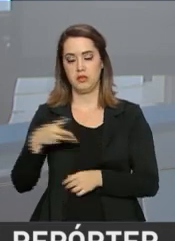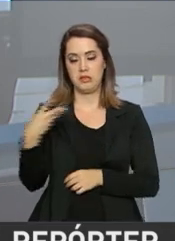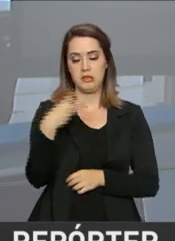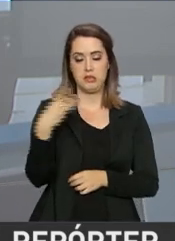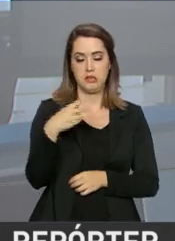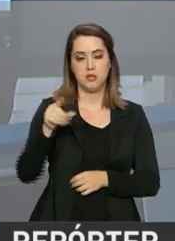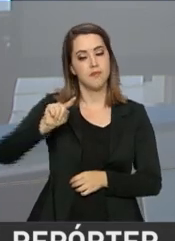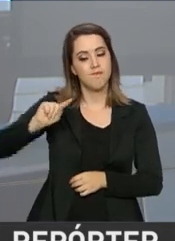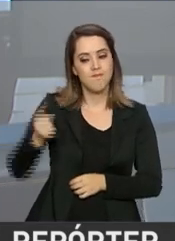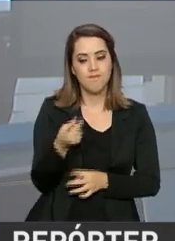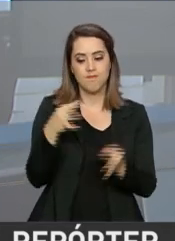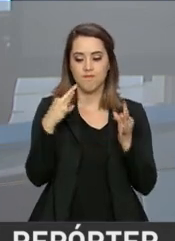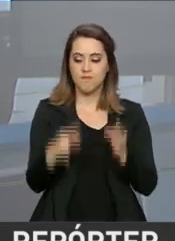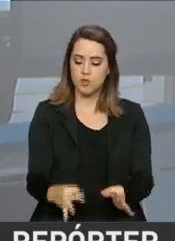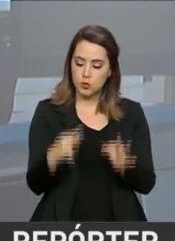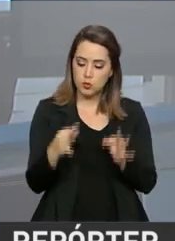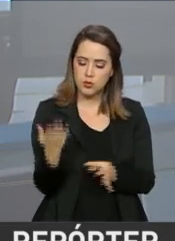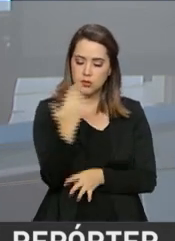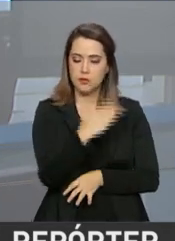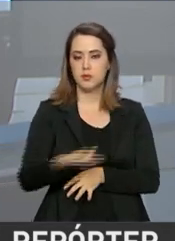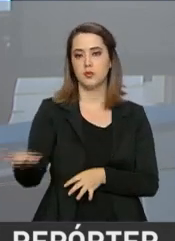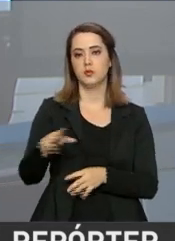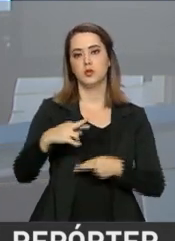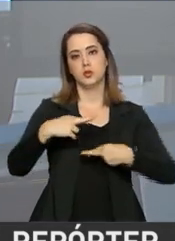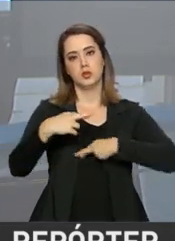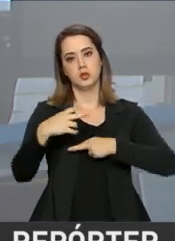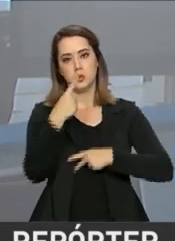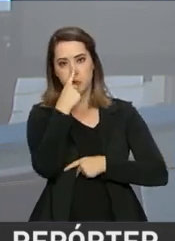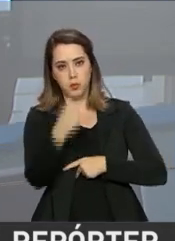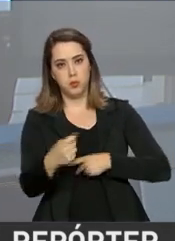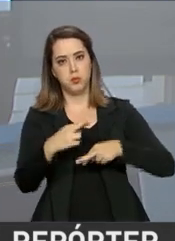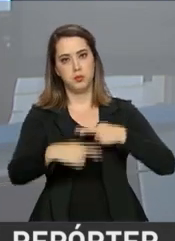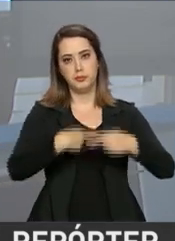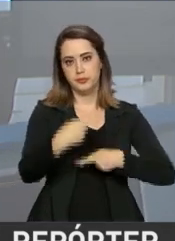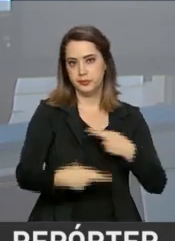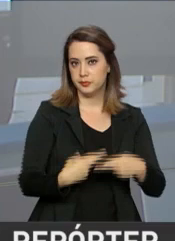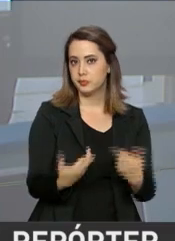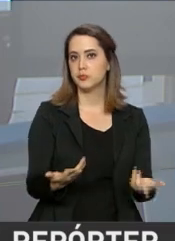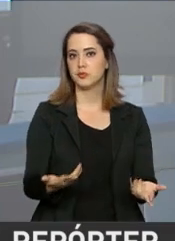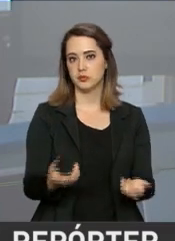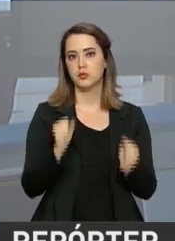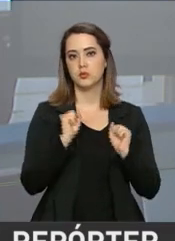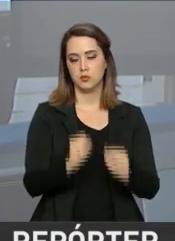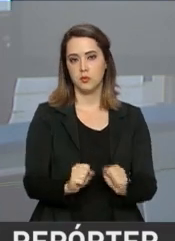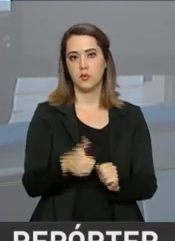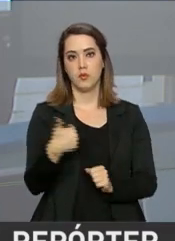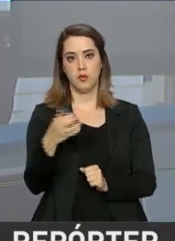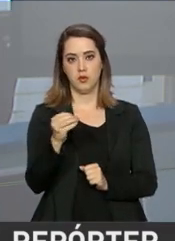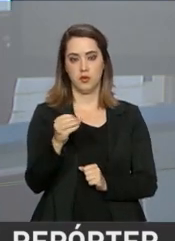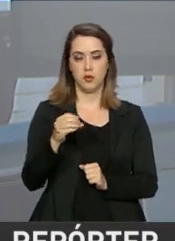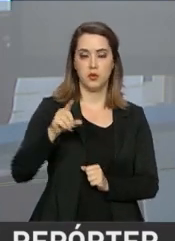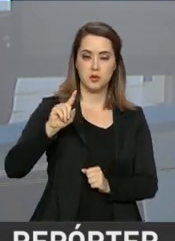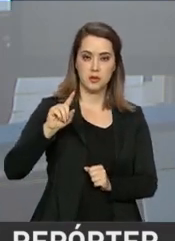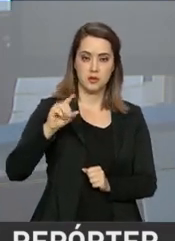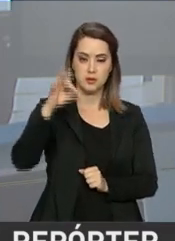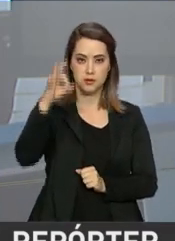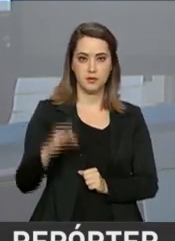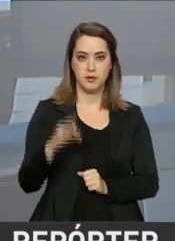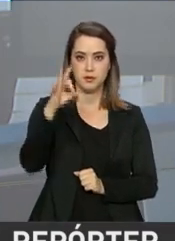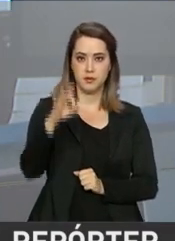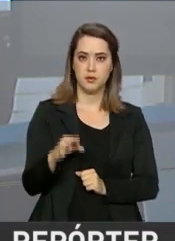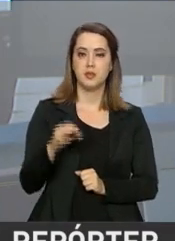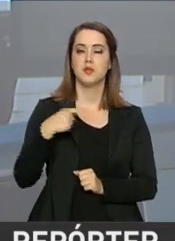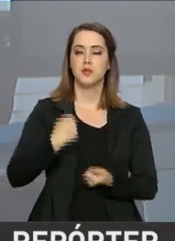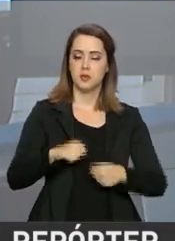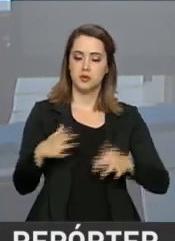3.000 t e meia de materiais recicláveis e a orientação é que 100% esteja seja